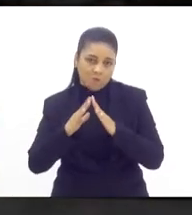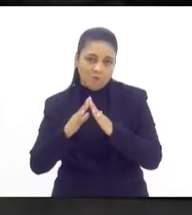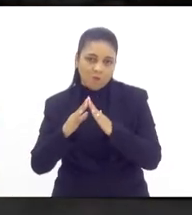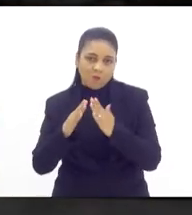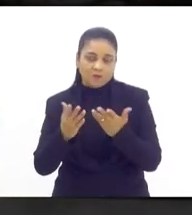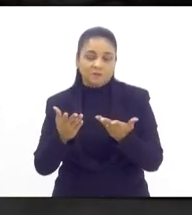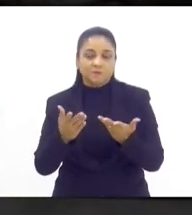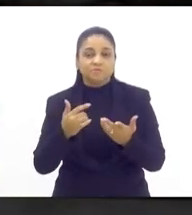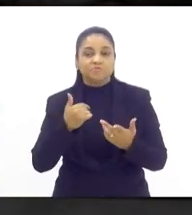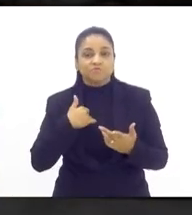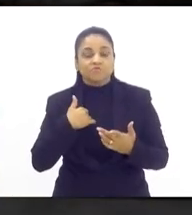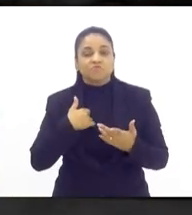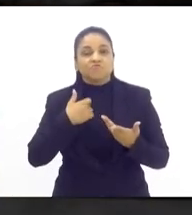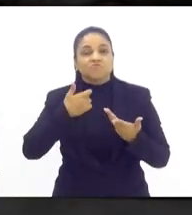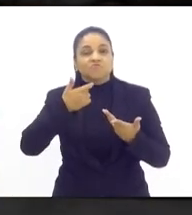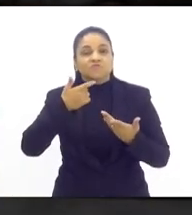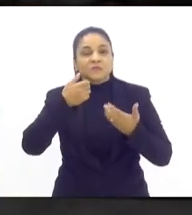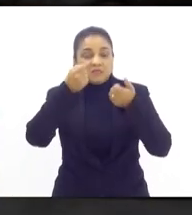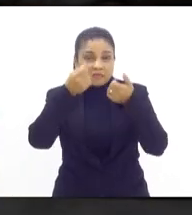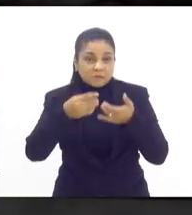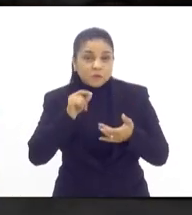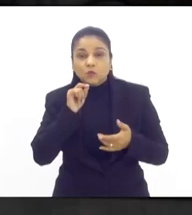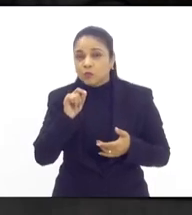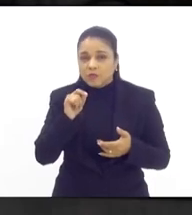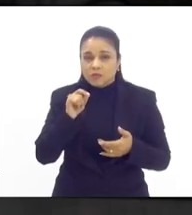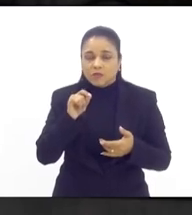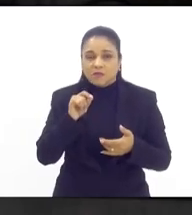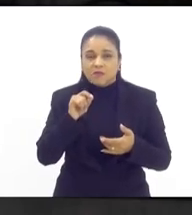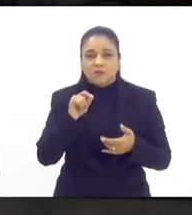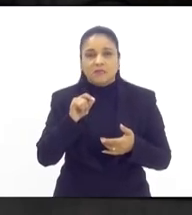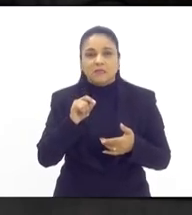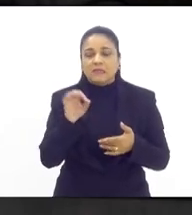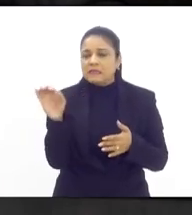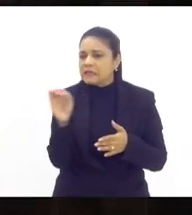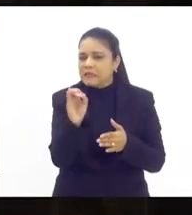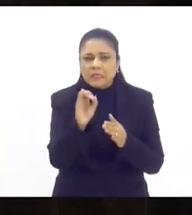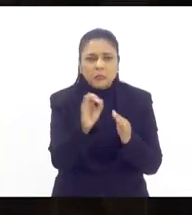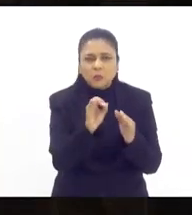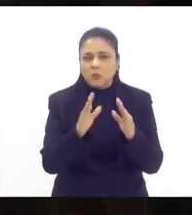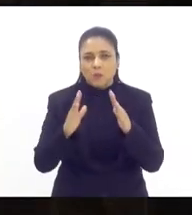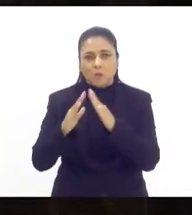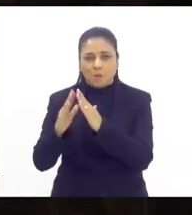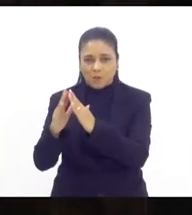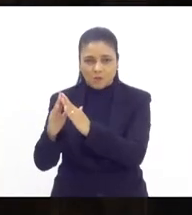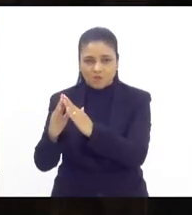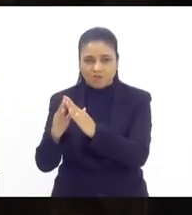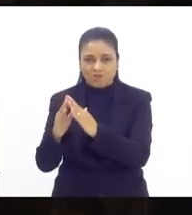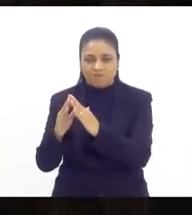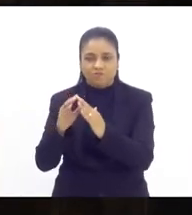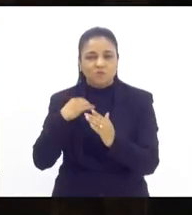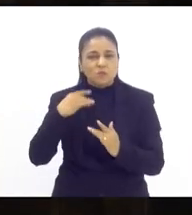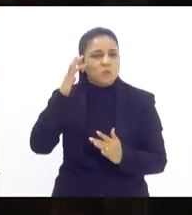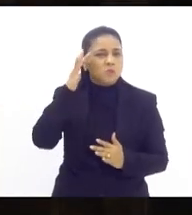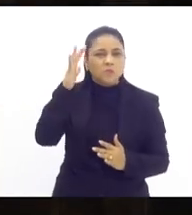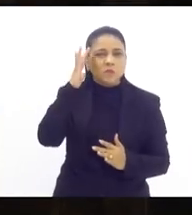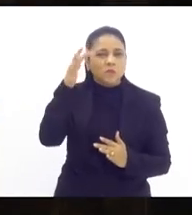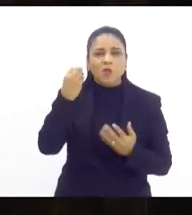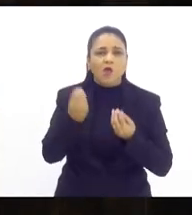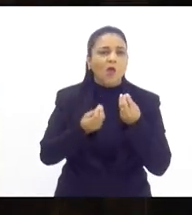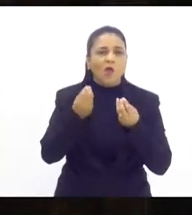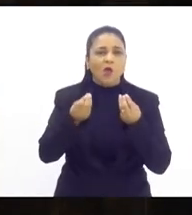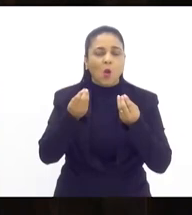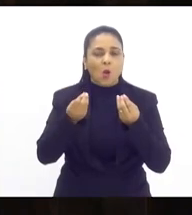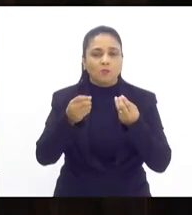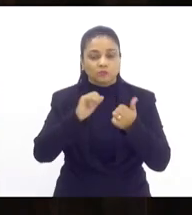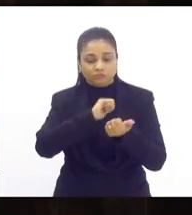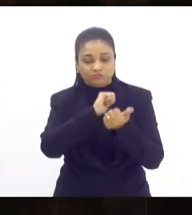eu costumo dizer o seguinte eu acho que nenhum morador imagina que num jogo como agora de quinta-feira no fla-flu não vai ter